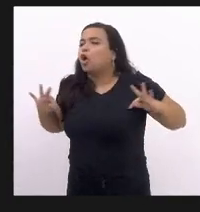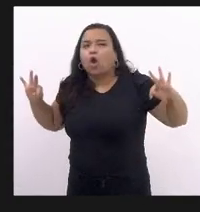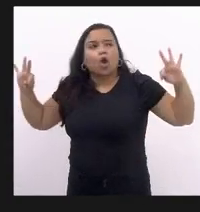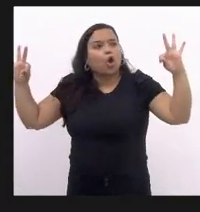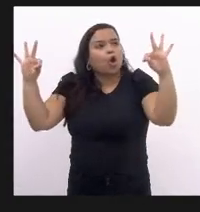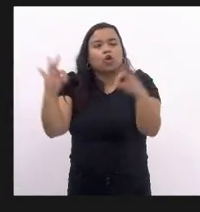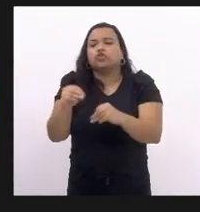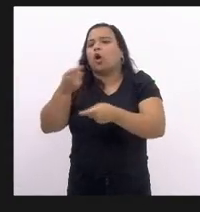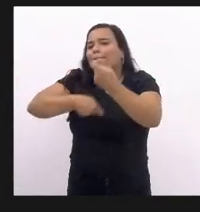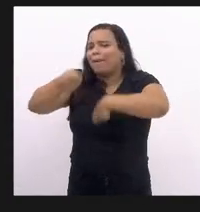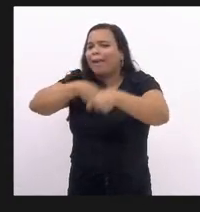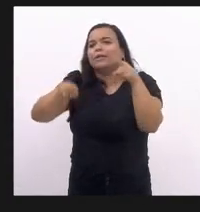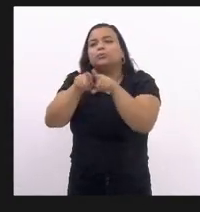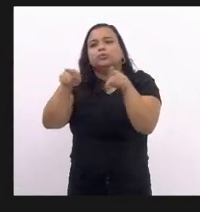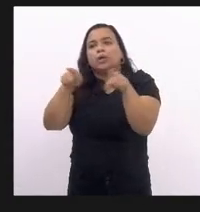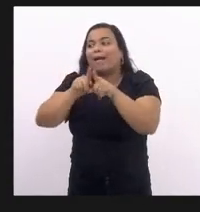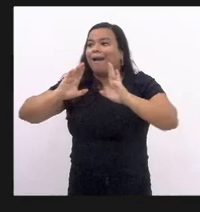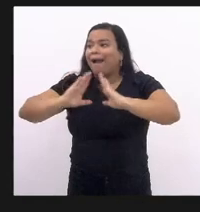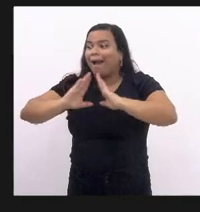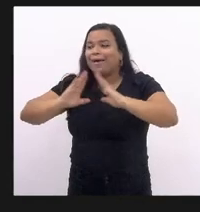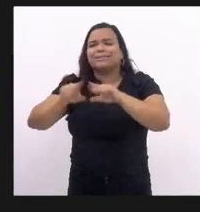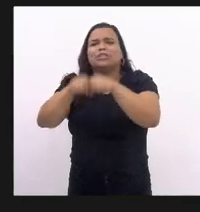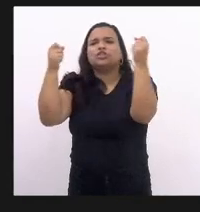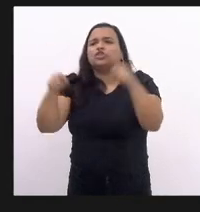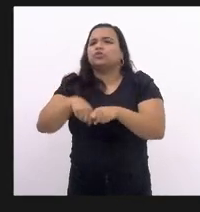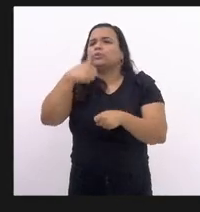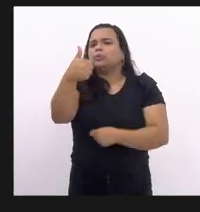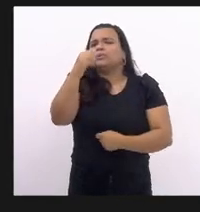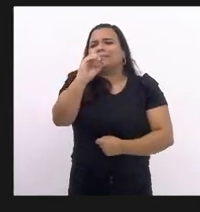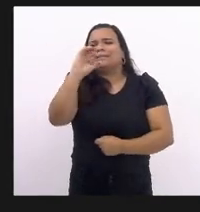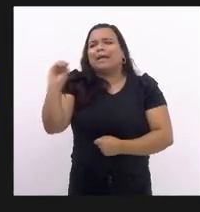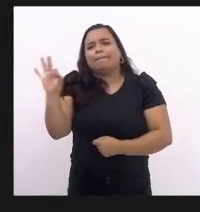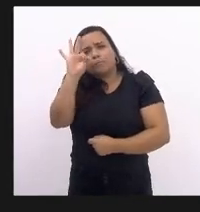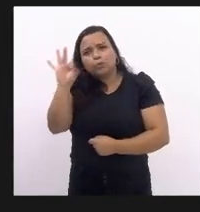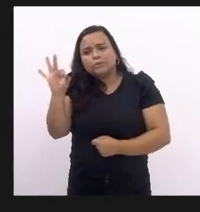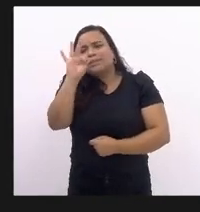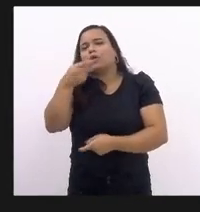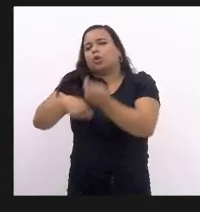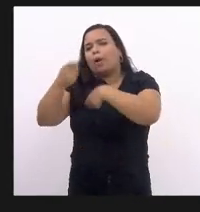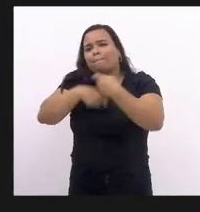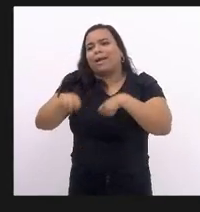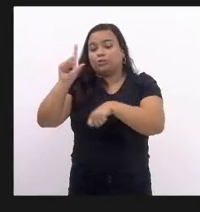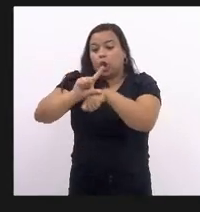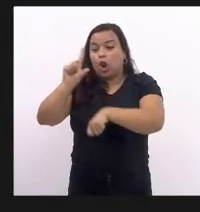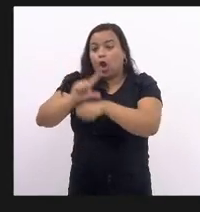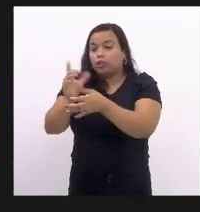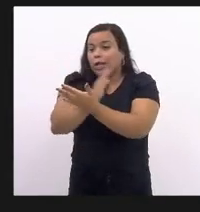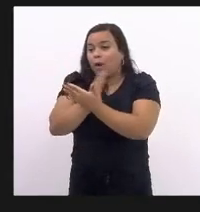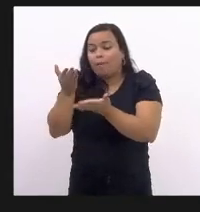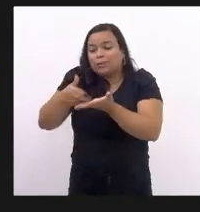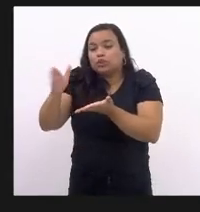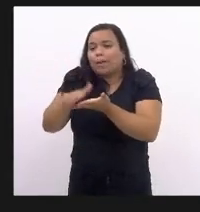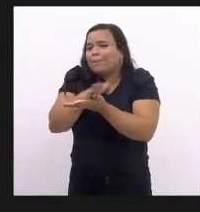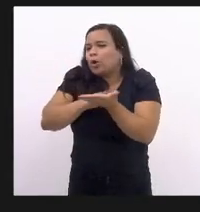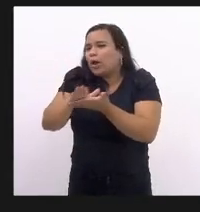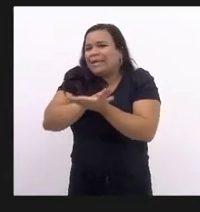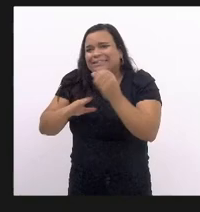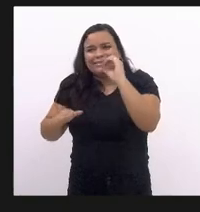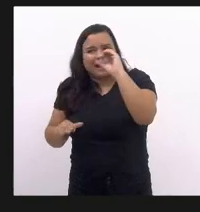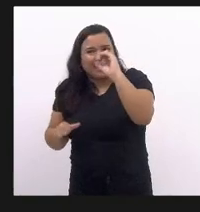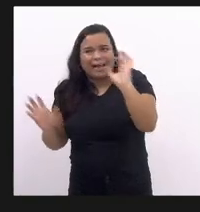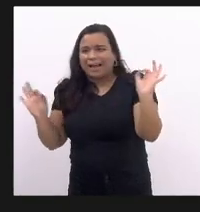comércio, destruindo 100% do comércio. Teve lojas que não sobrou nada, nada, nada,